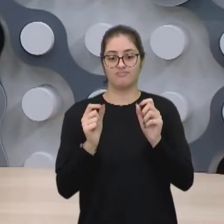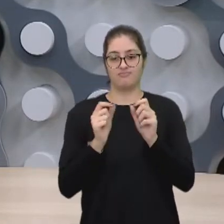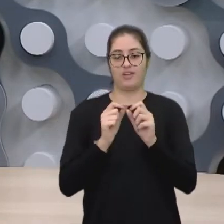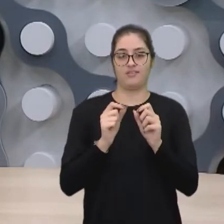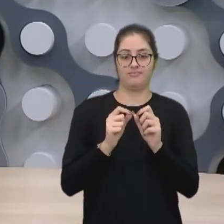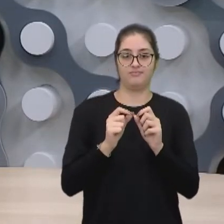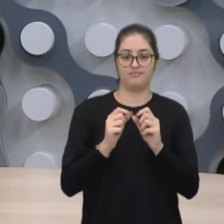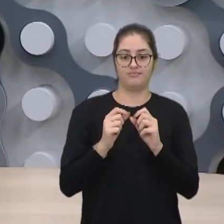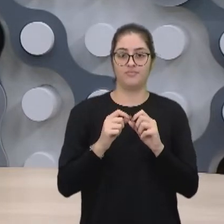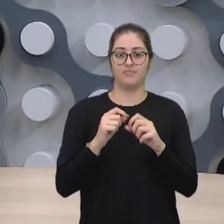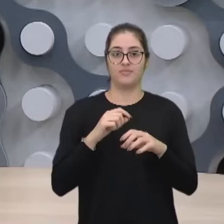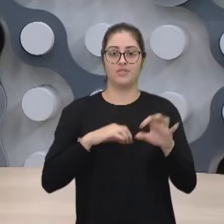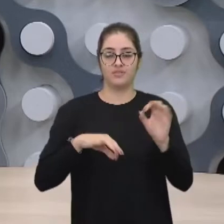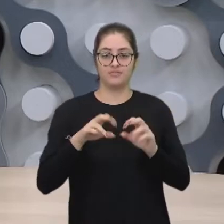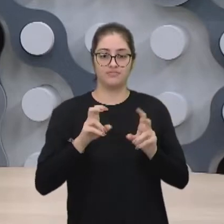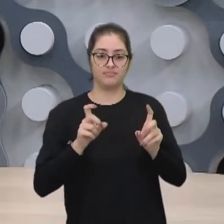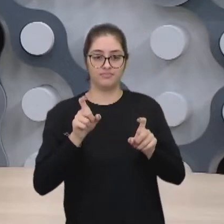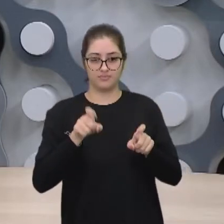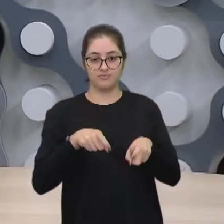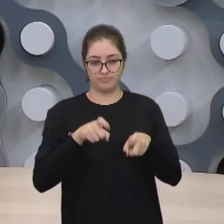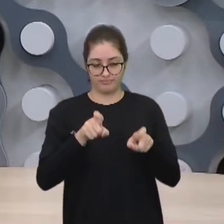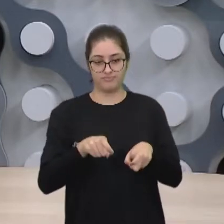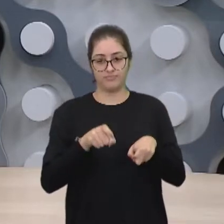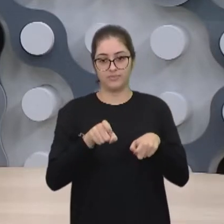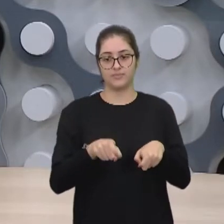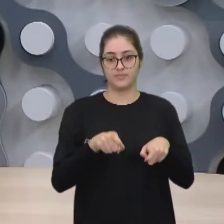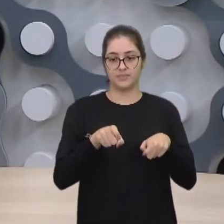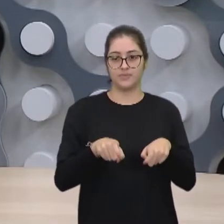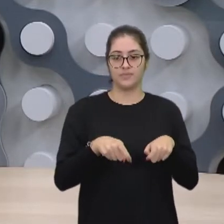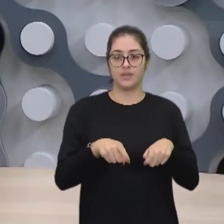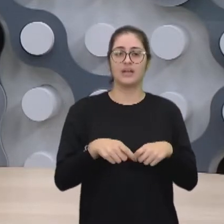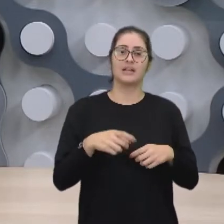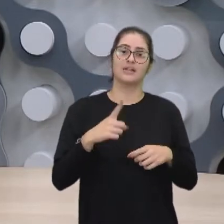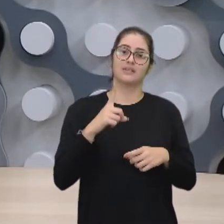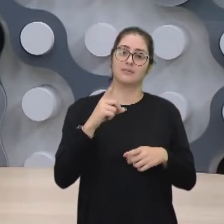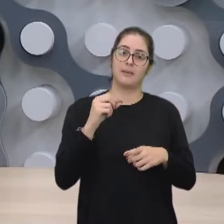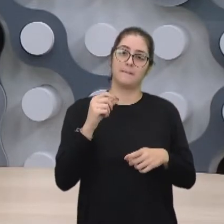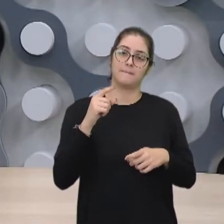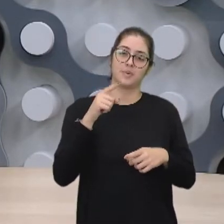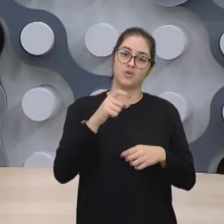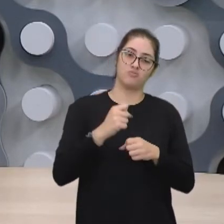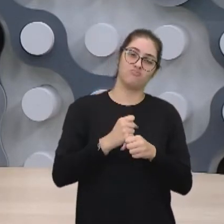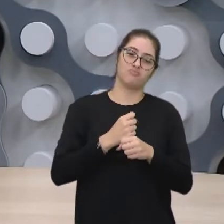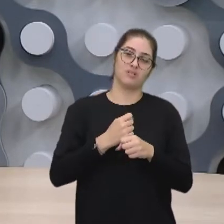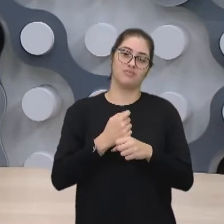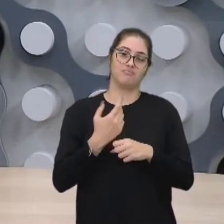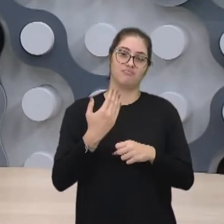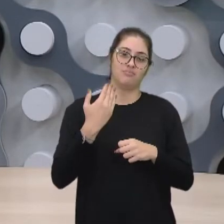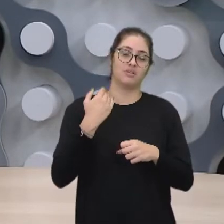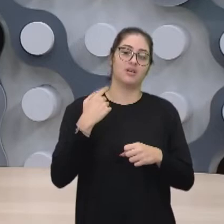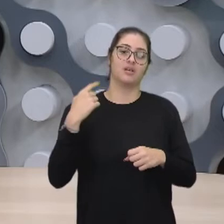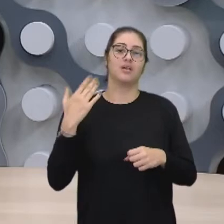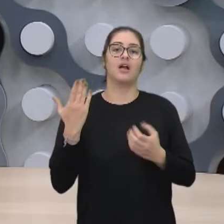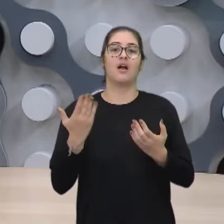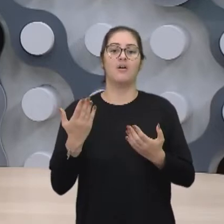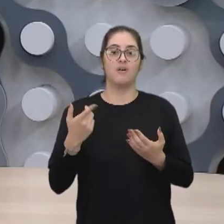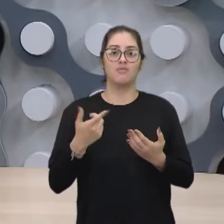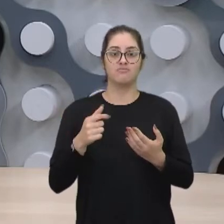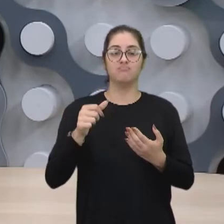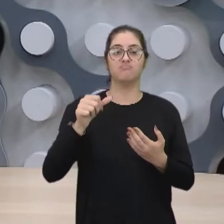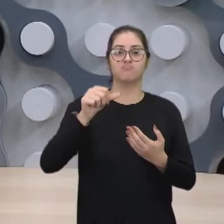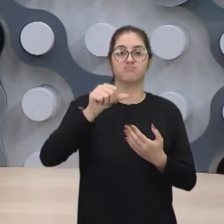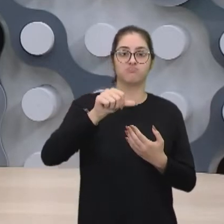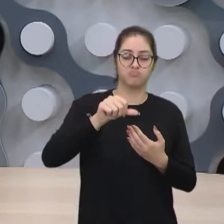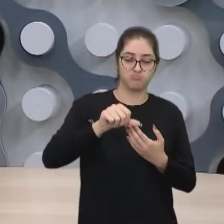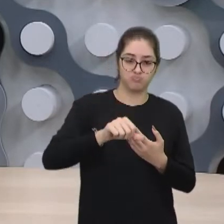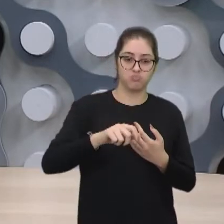que a agricultura, né, já é cultivada aí há mais ou menos 10 mil anos, né? Mas não dessa forma degradante como a gente vê aí